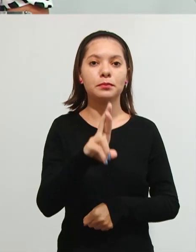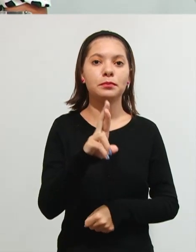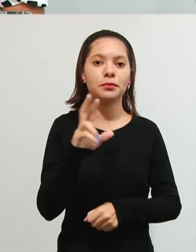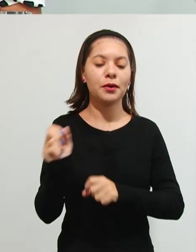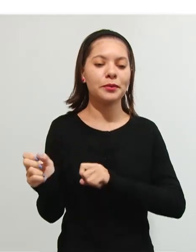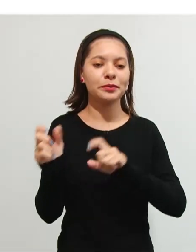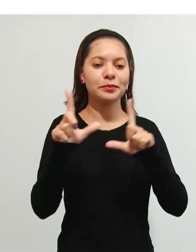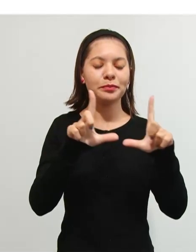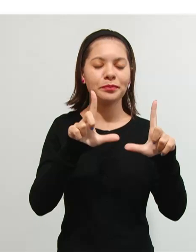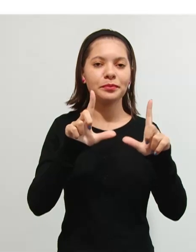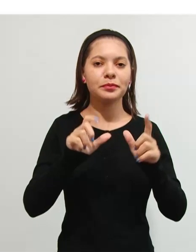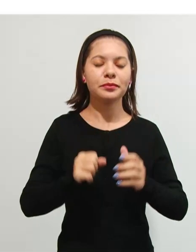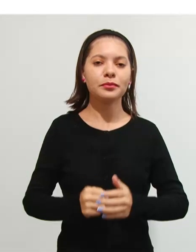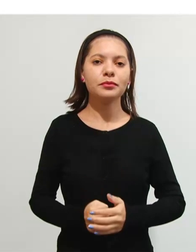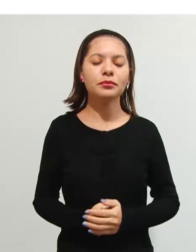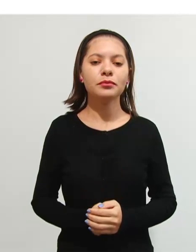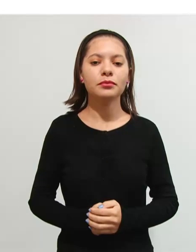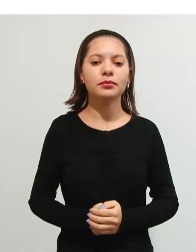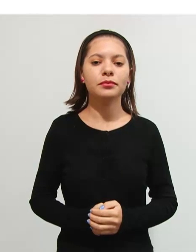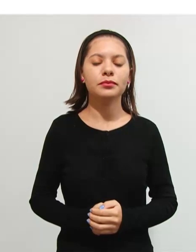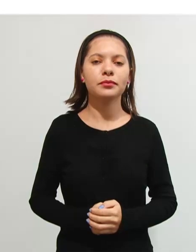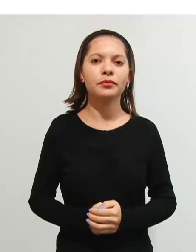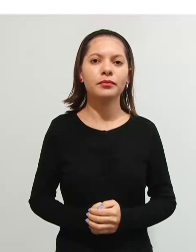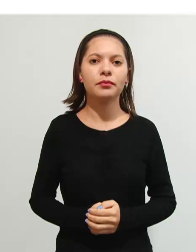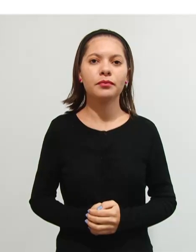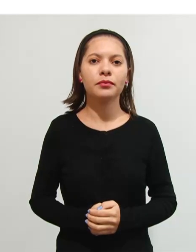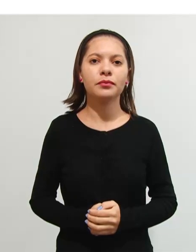aqui adentrando nos pensamentos de Skinner.